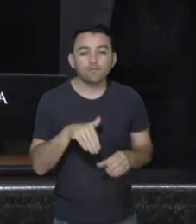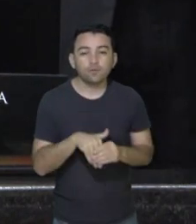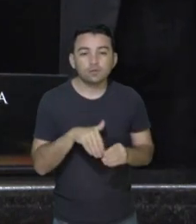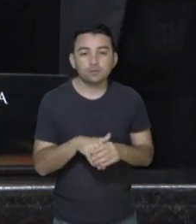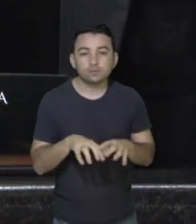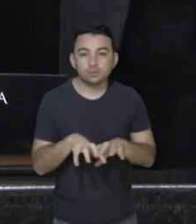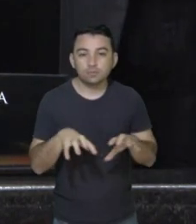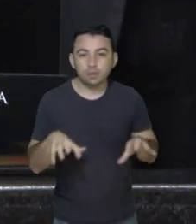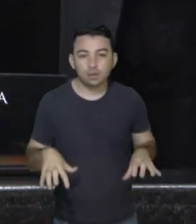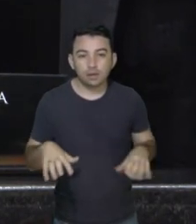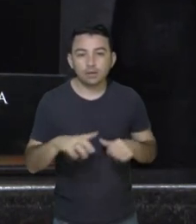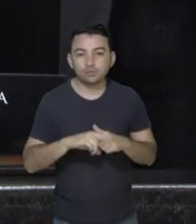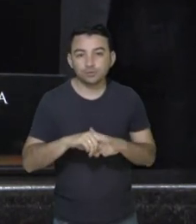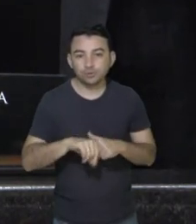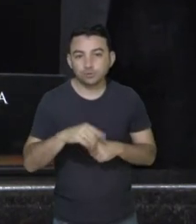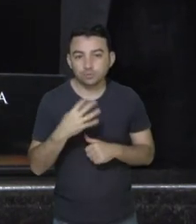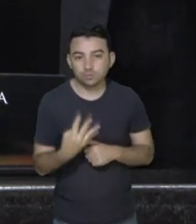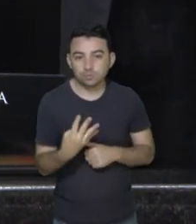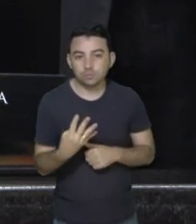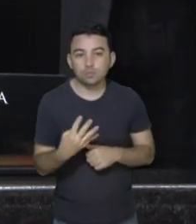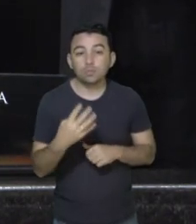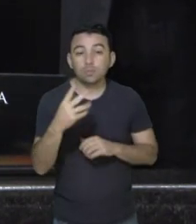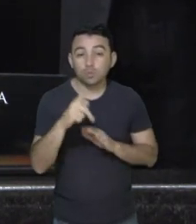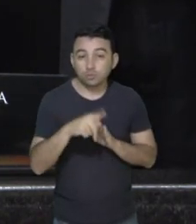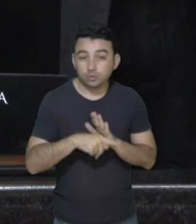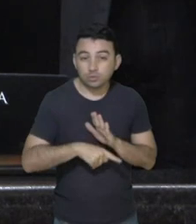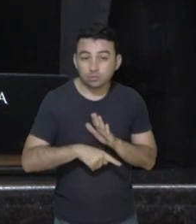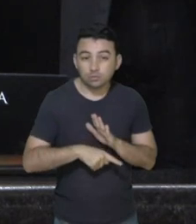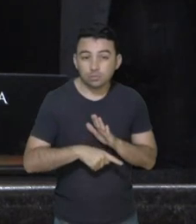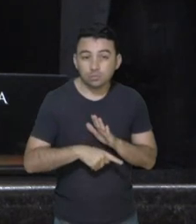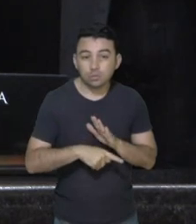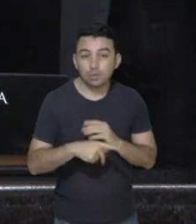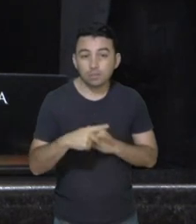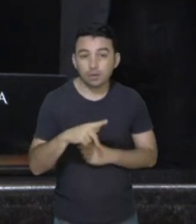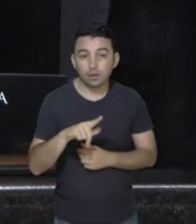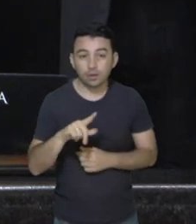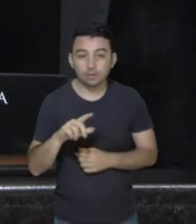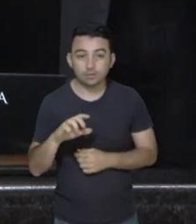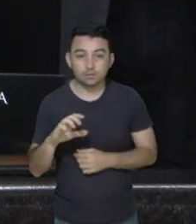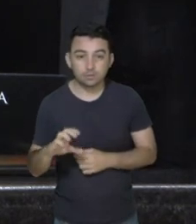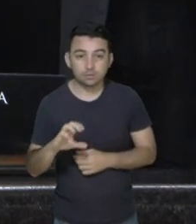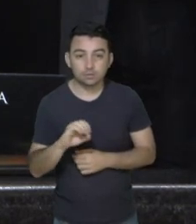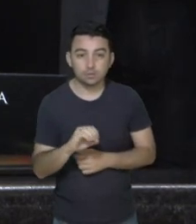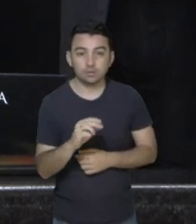artigo 4º do projeto PLC